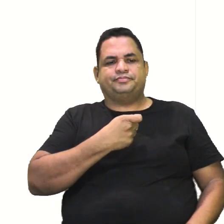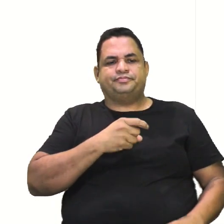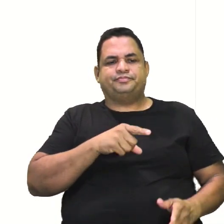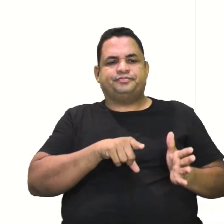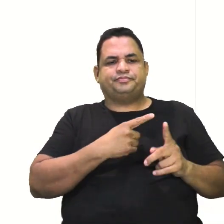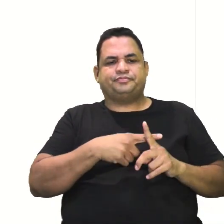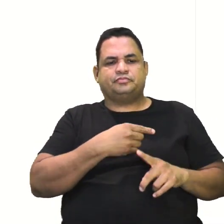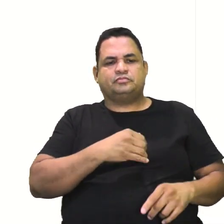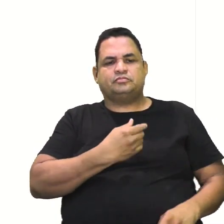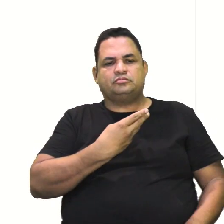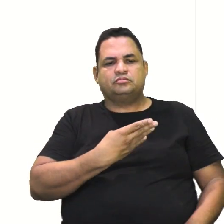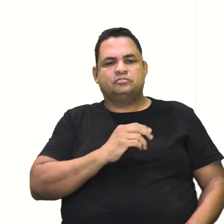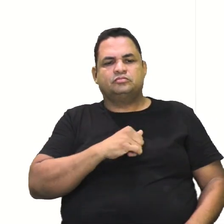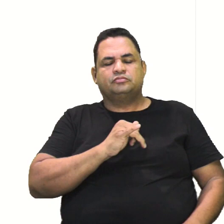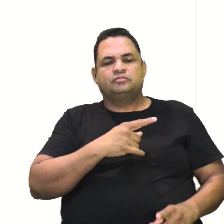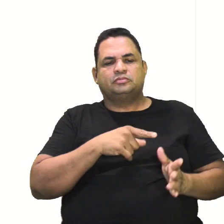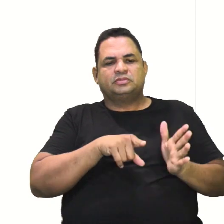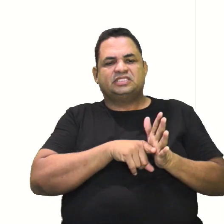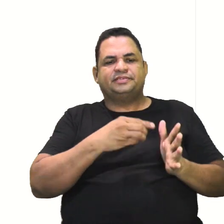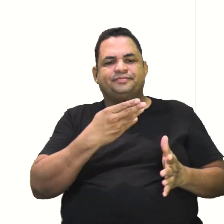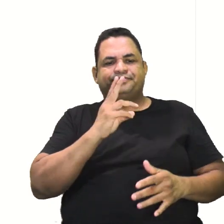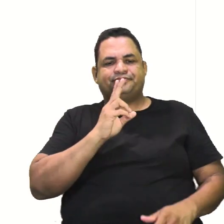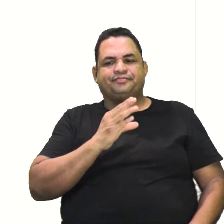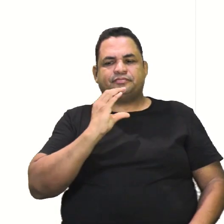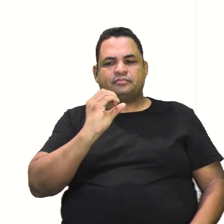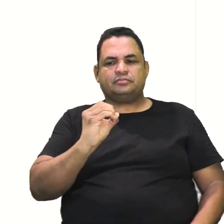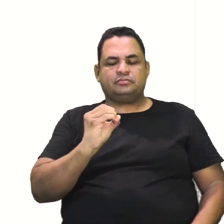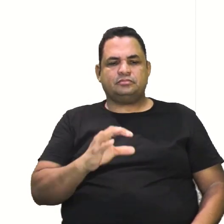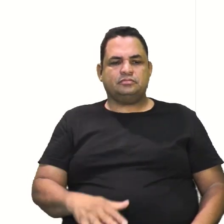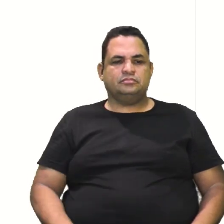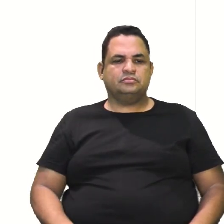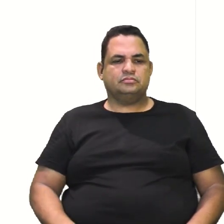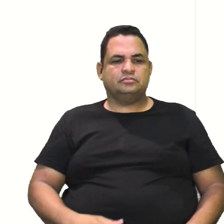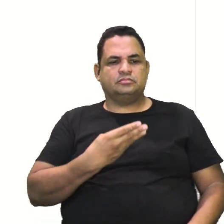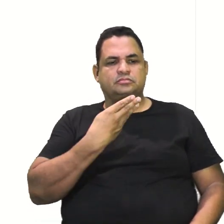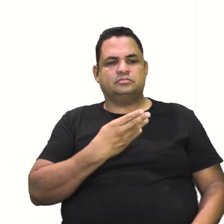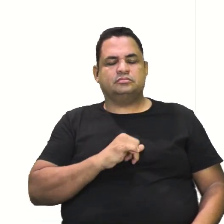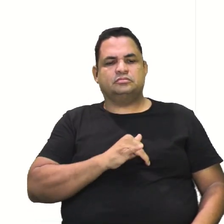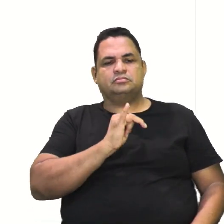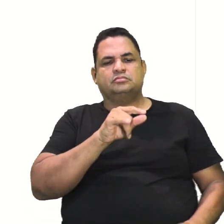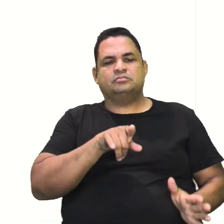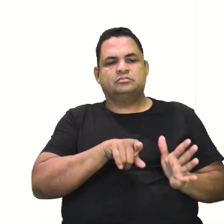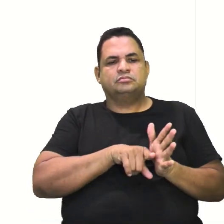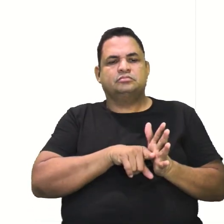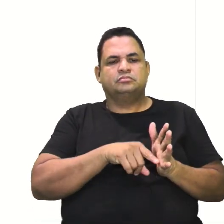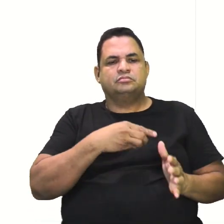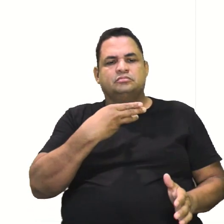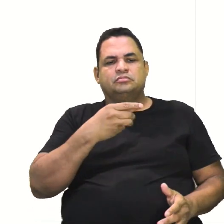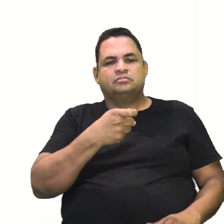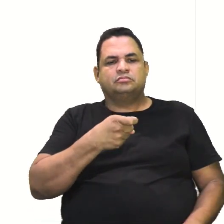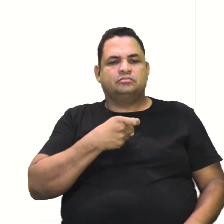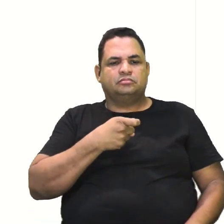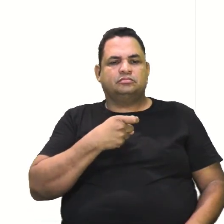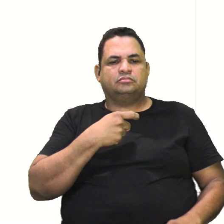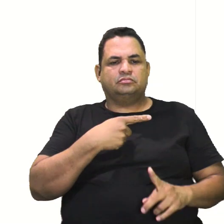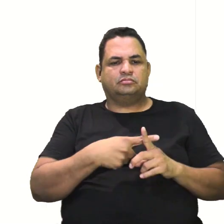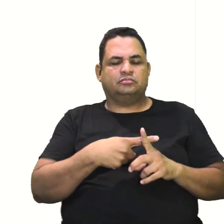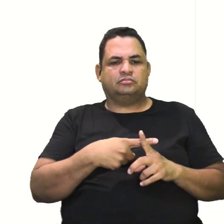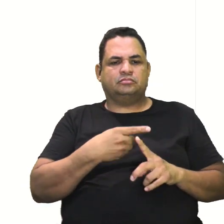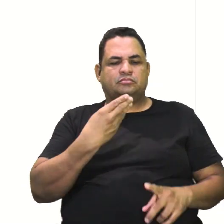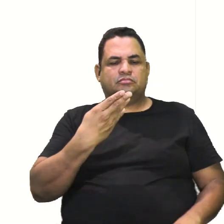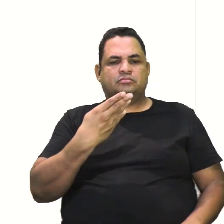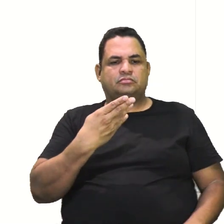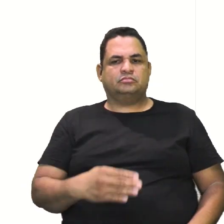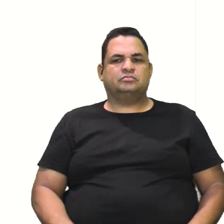4y menos 4 igual a 0. Então eu vou ficar com 4y é igual a menos 3x